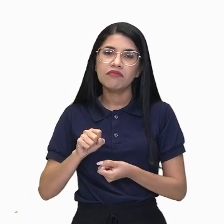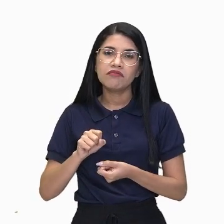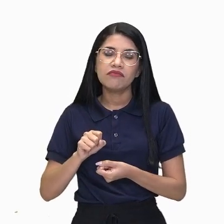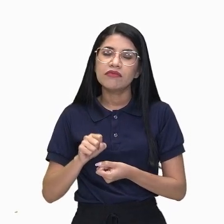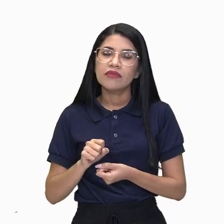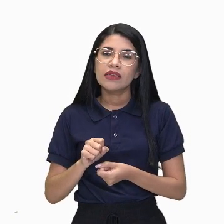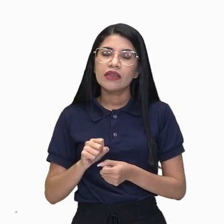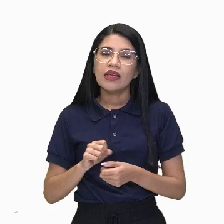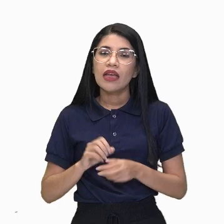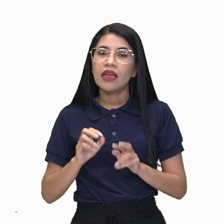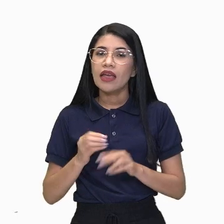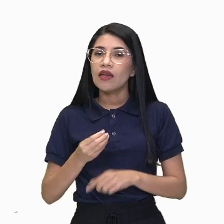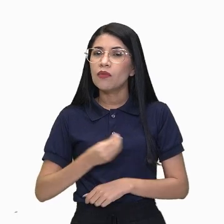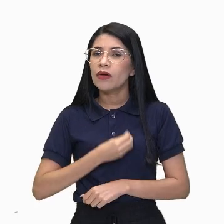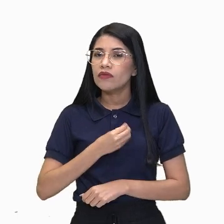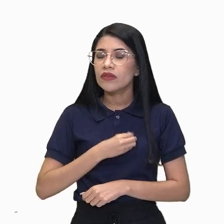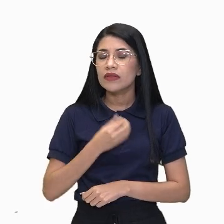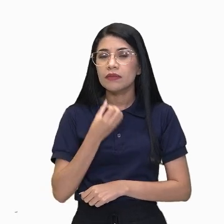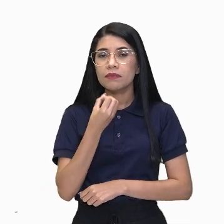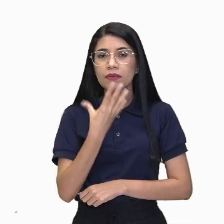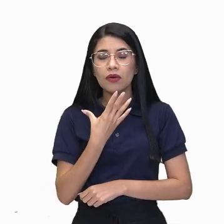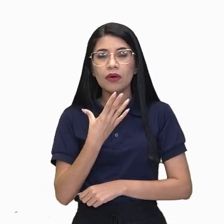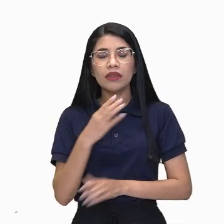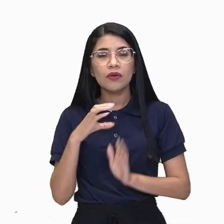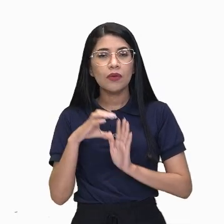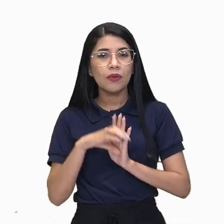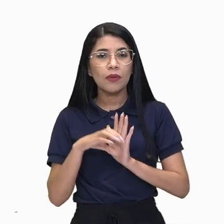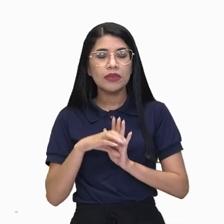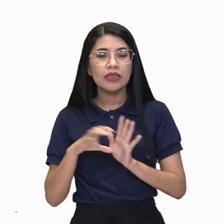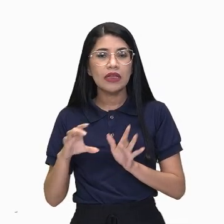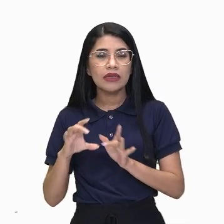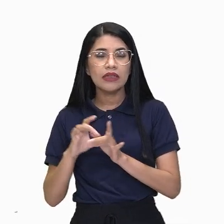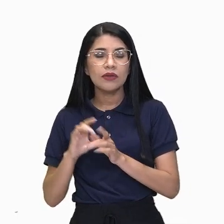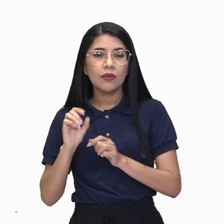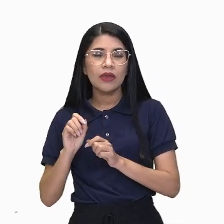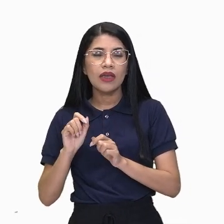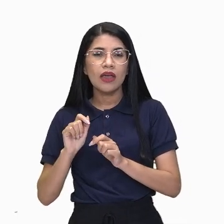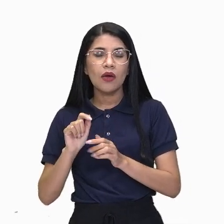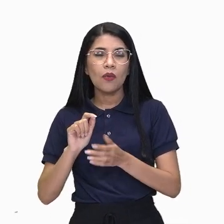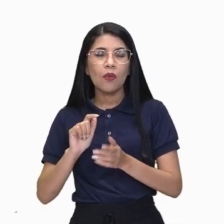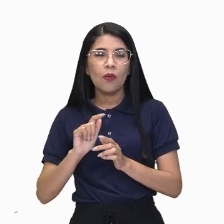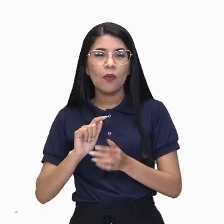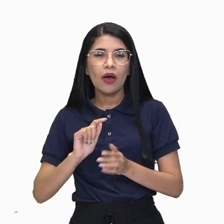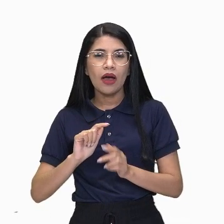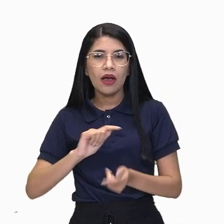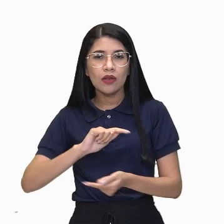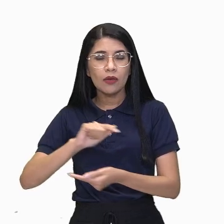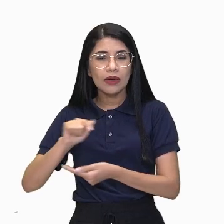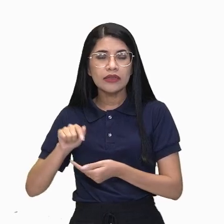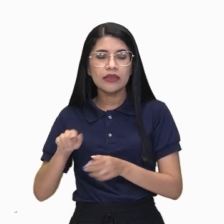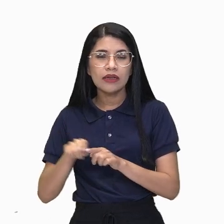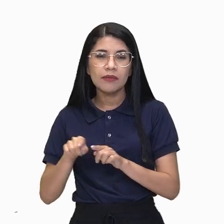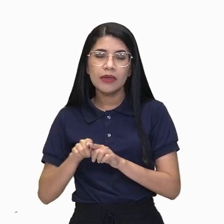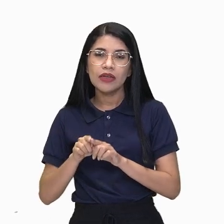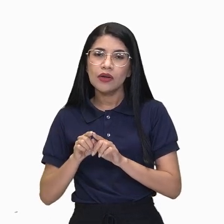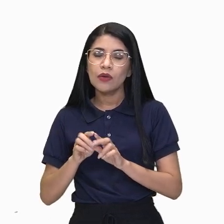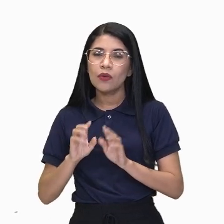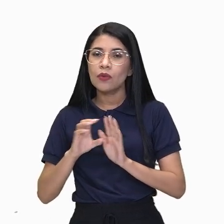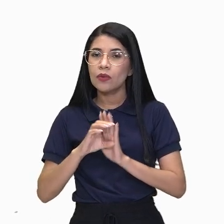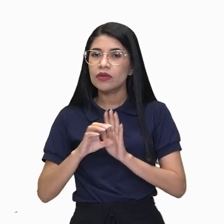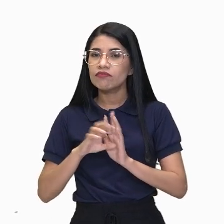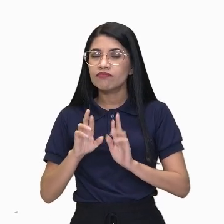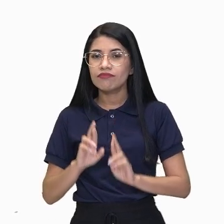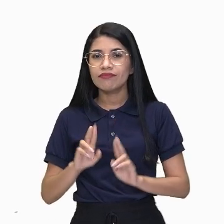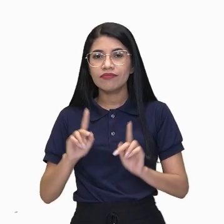sustentabilidade, é bem viver para eles, né? Esses outros conceitos estão mais ligados com a globalização, né, com uma outra concepção, né,